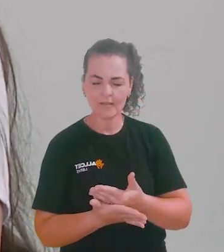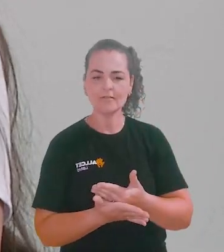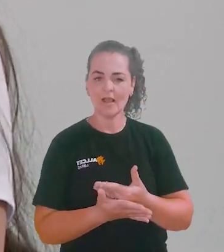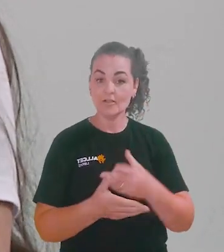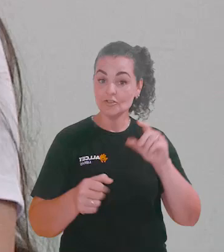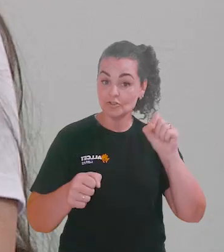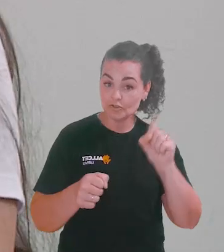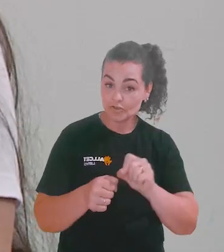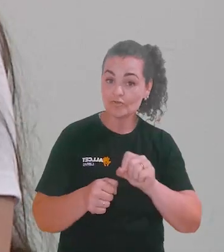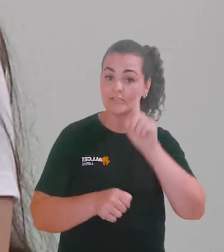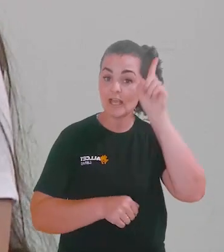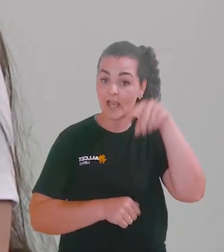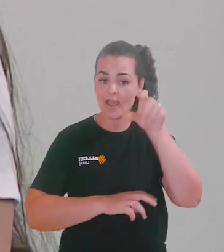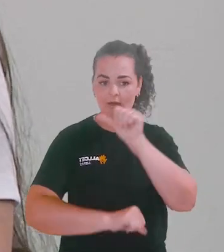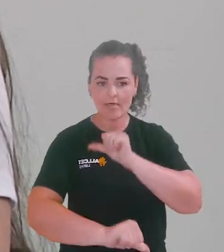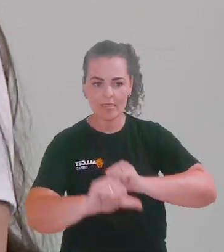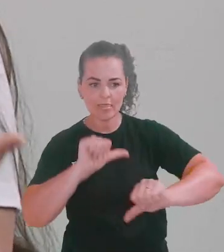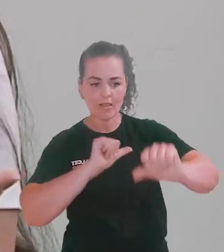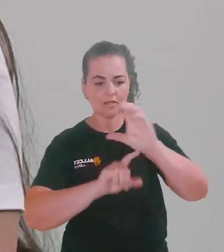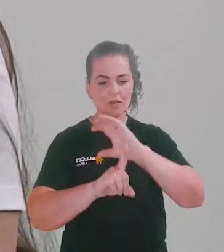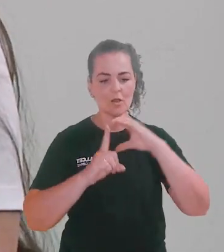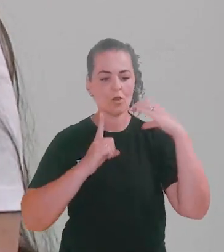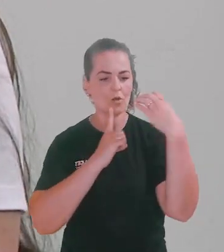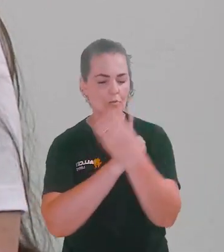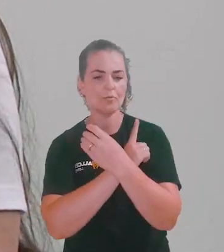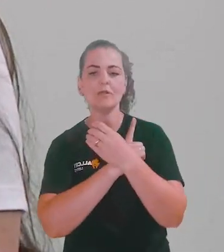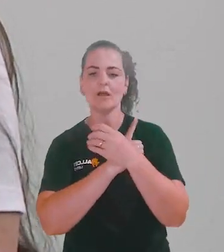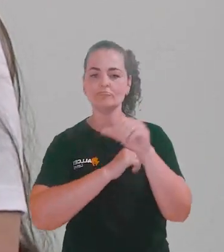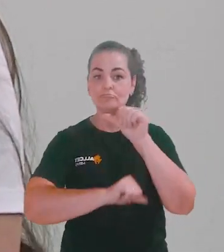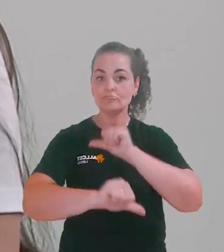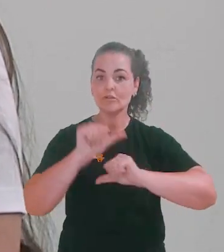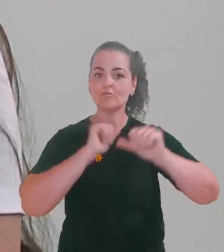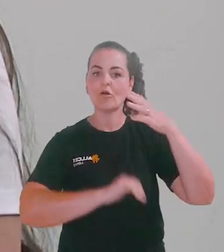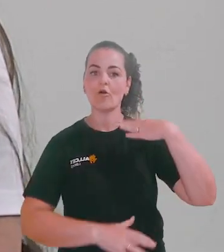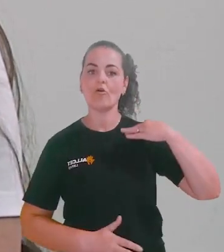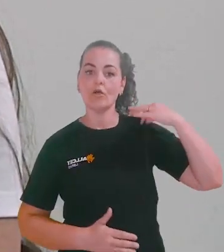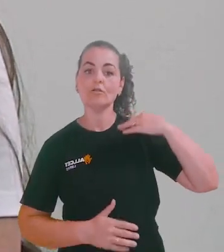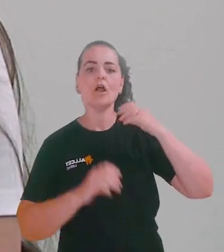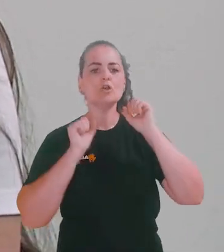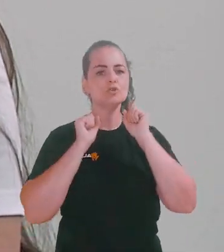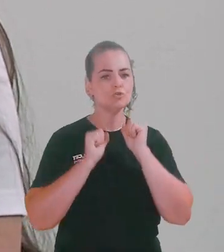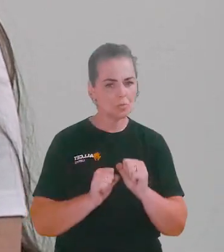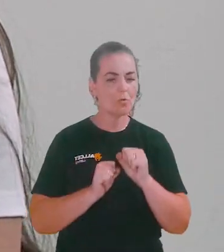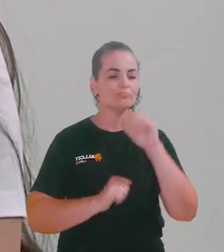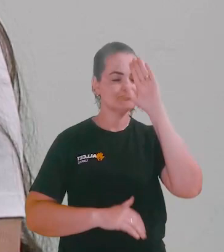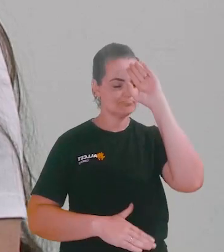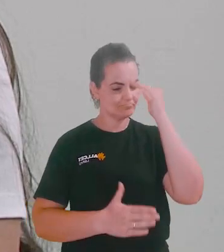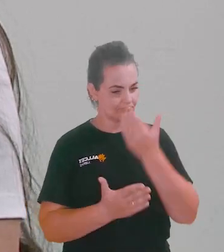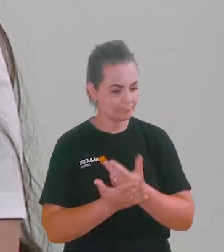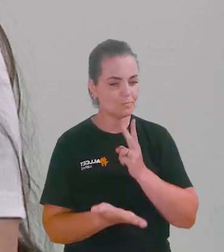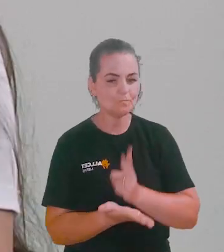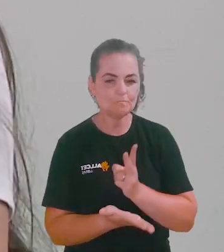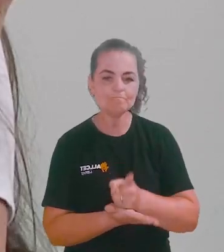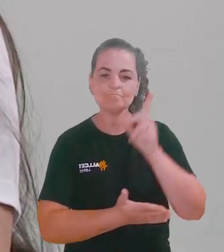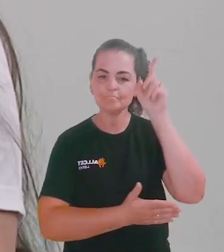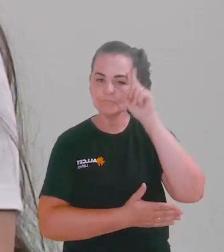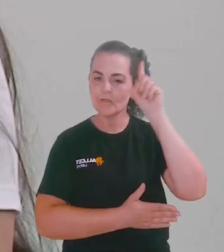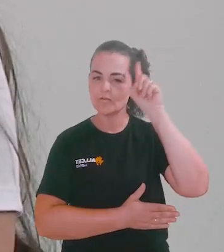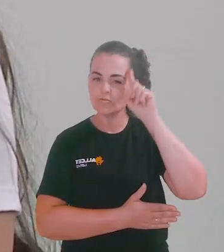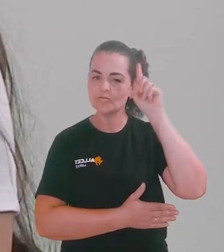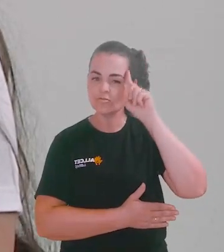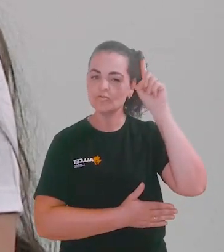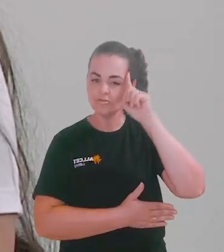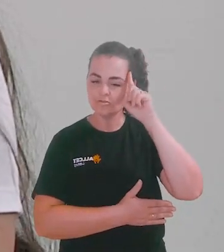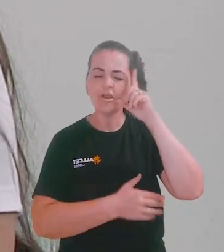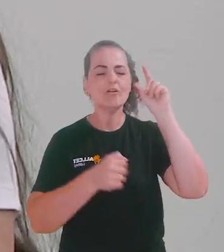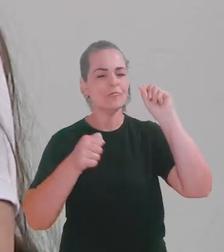esse acreditar junto com o agir que transforma a nossa comunidade, o nosso voluntariado. Então, que a gente possa continuar